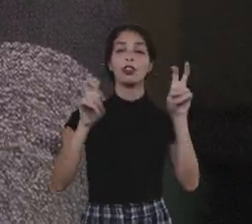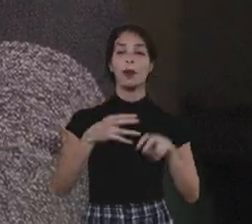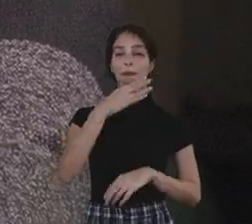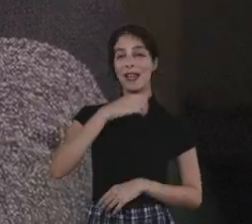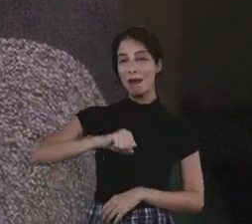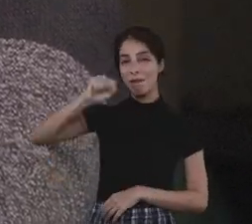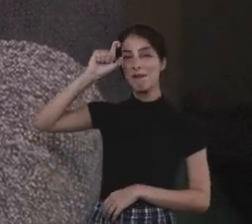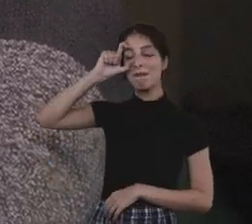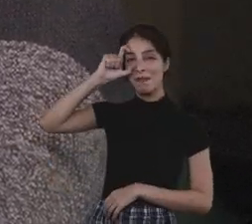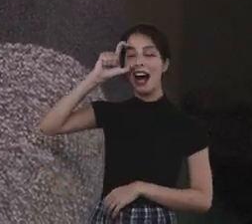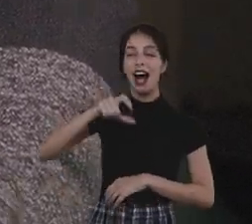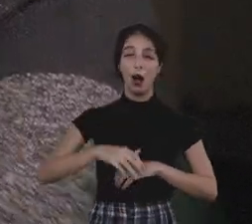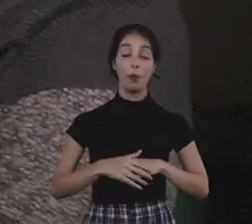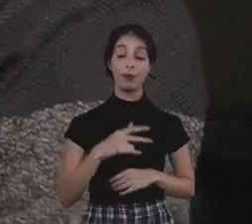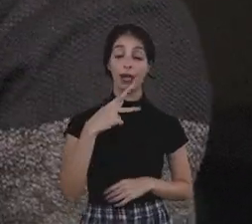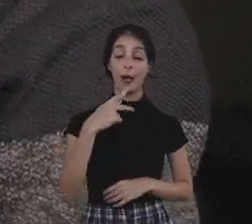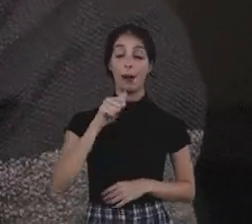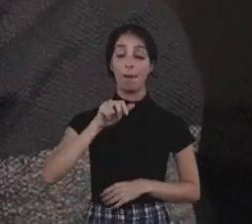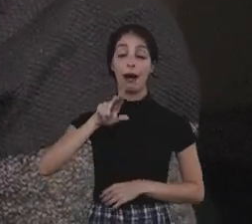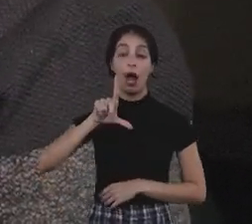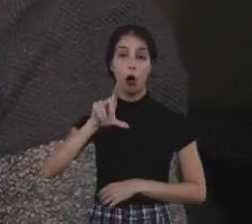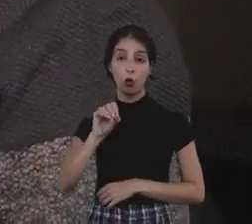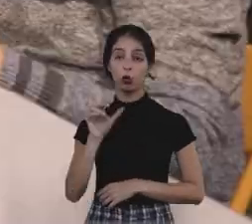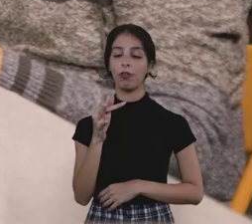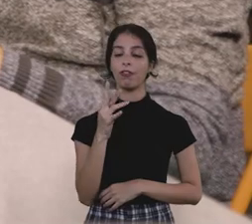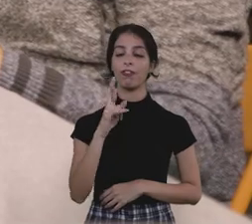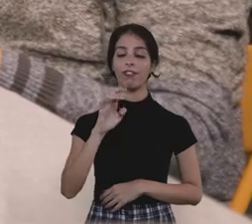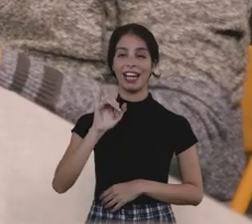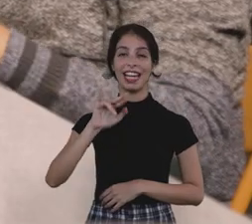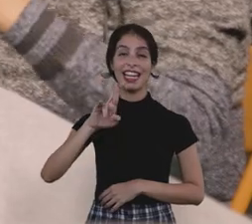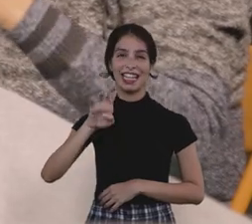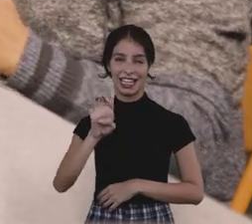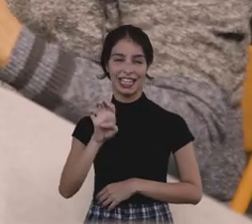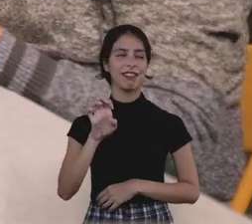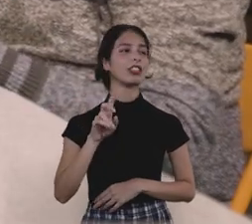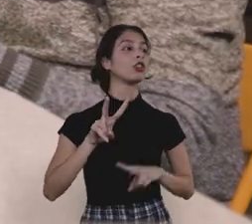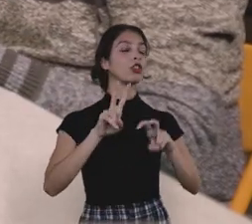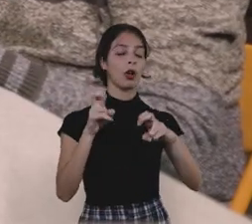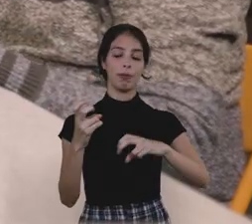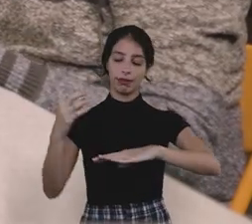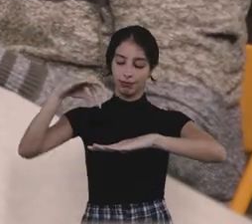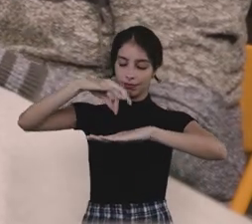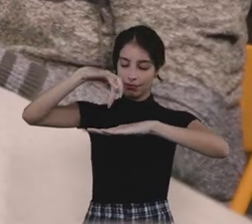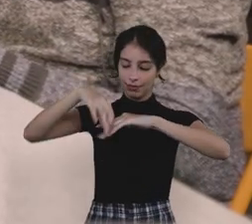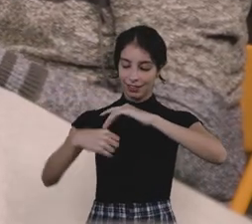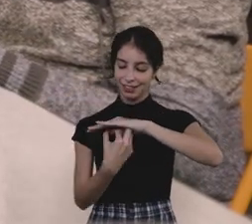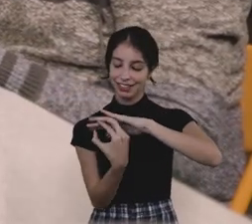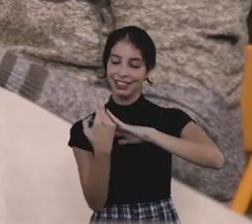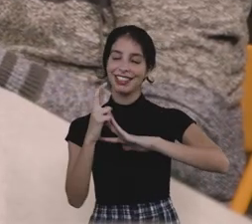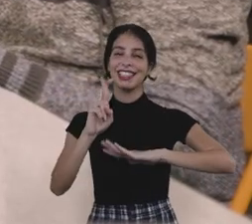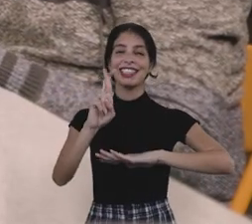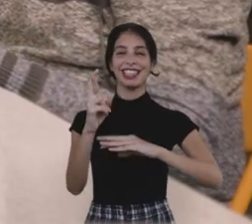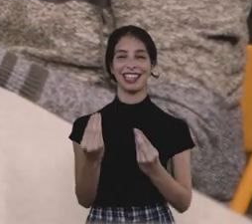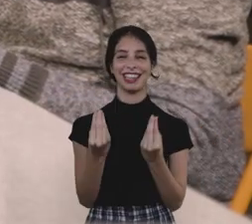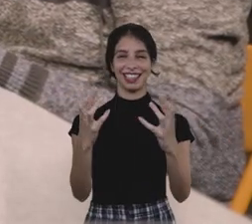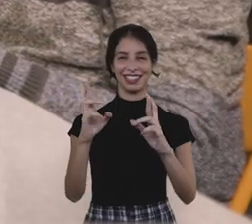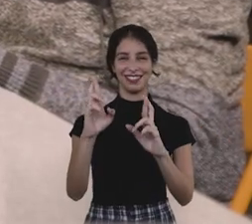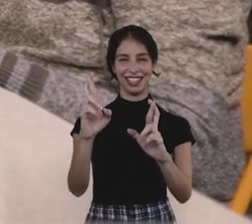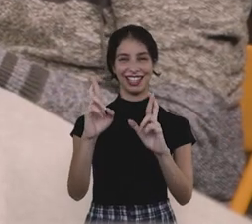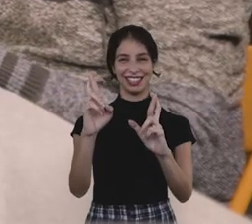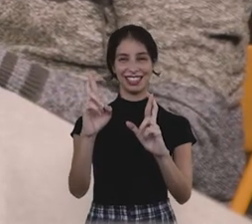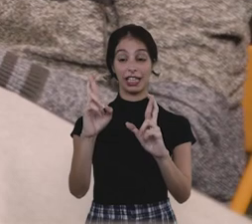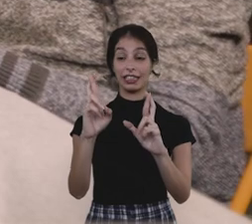freira ilon Ken Milton Nascimento coloca os três para conversar para produzir Esperança pro leitor